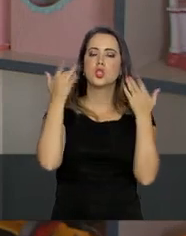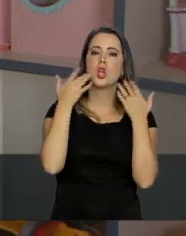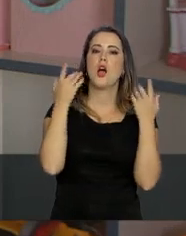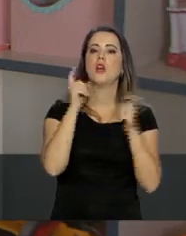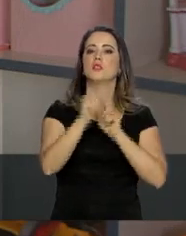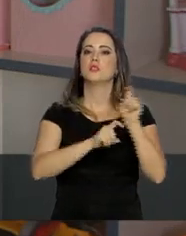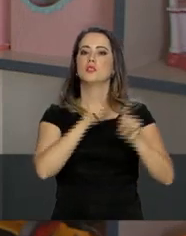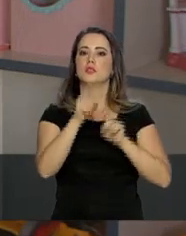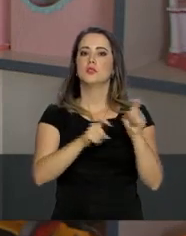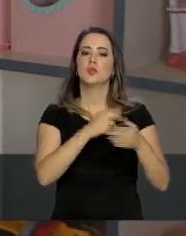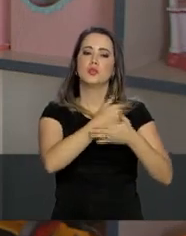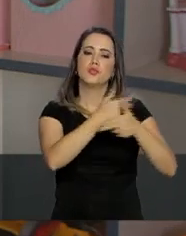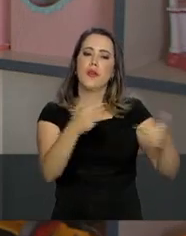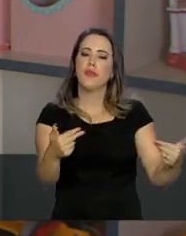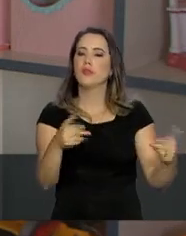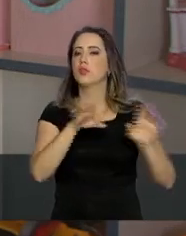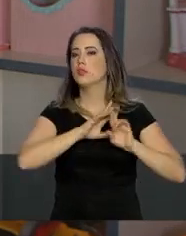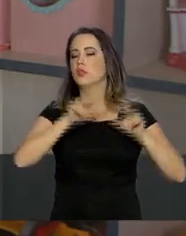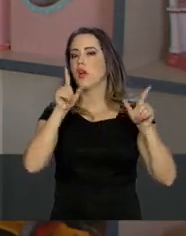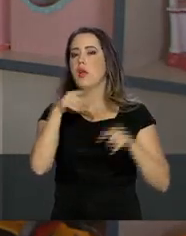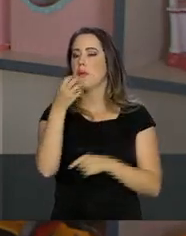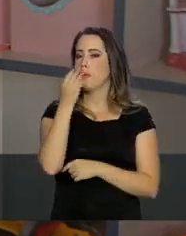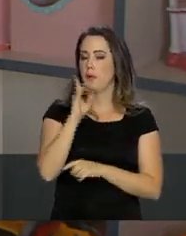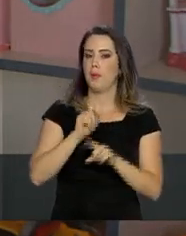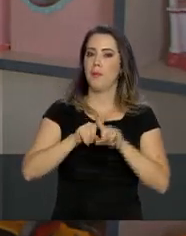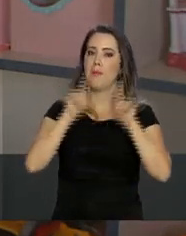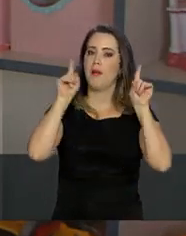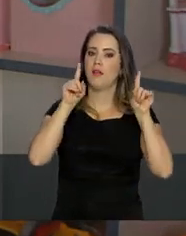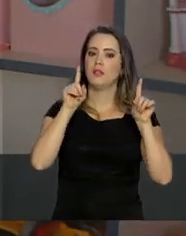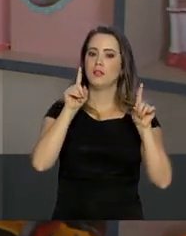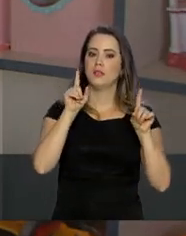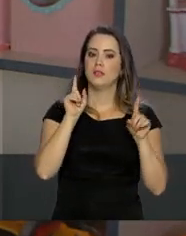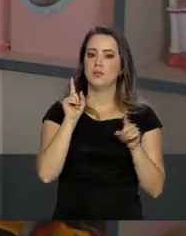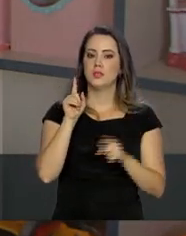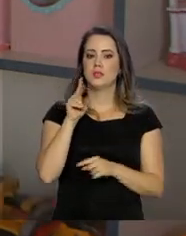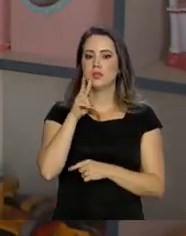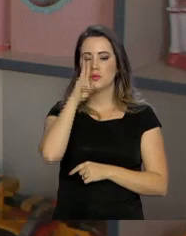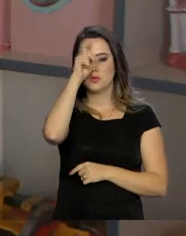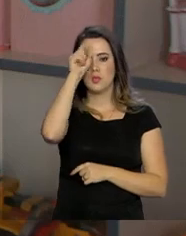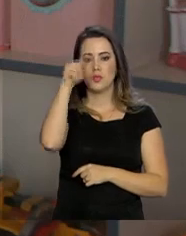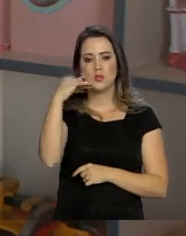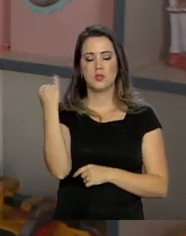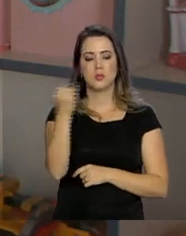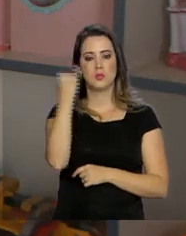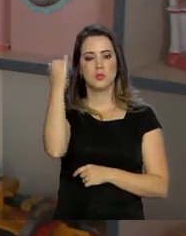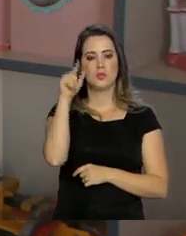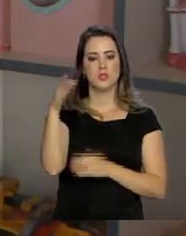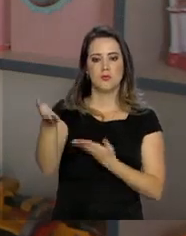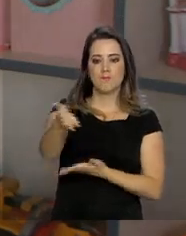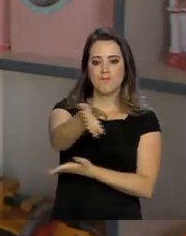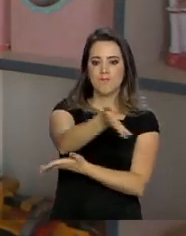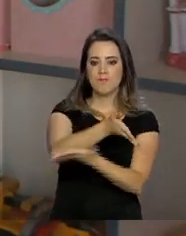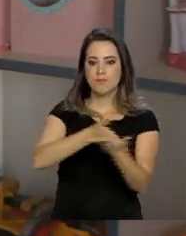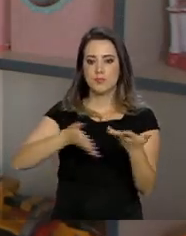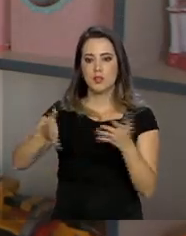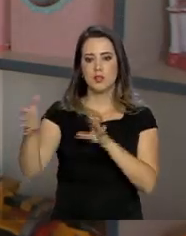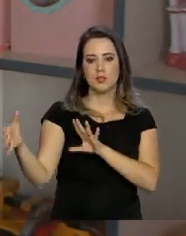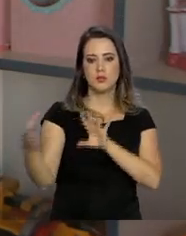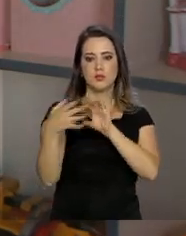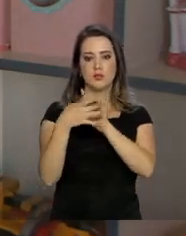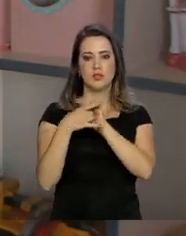multicolorida beleza isso é ótimo mas o o o ponto forte é a relação que se estabelece